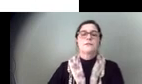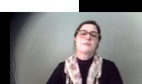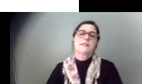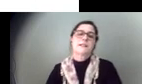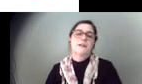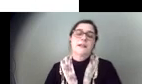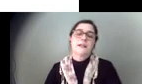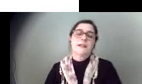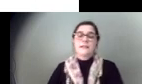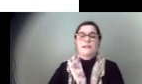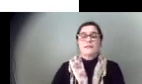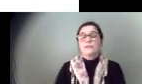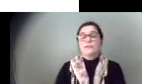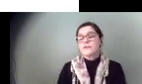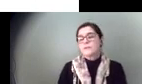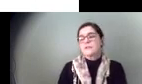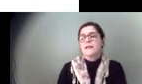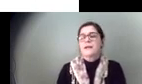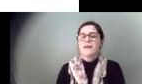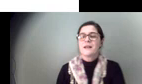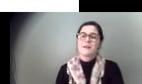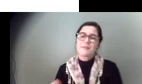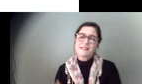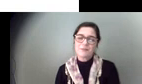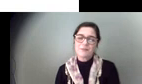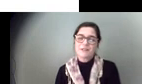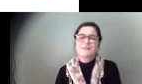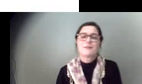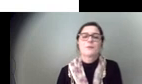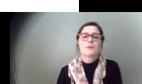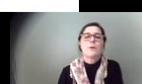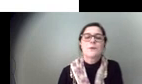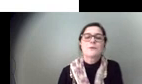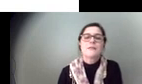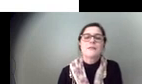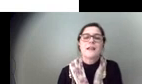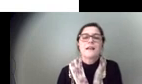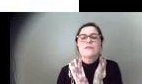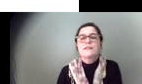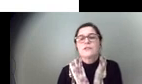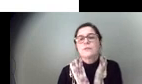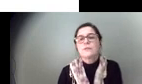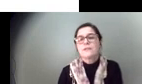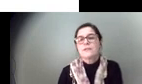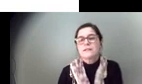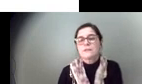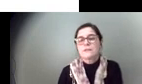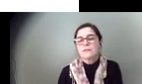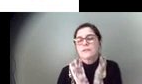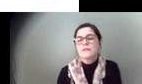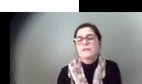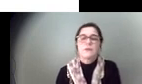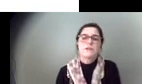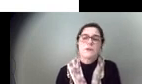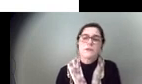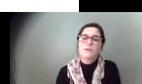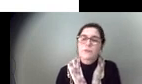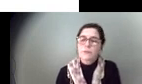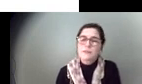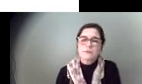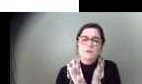Então, nós temos aqui, ó, nós vamos passar por esses cinco tópicos, né? Fazendo uma reflexão voltada